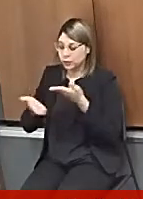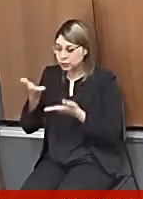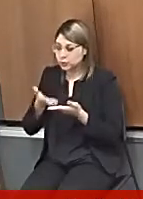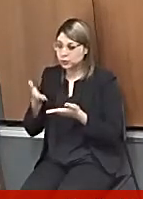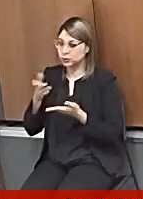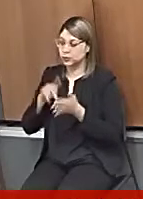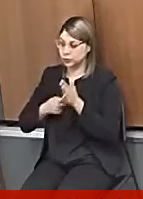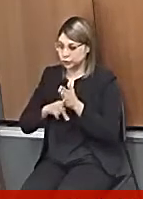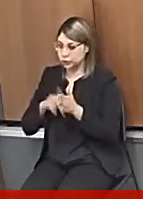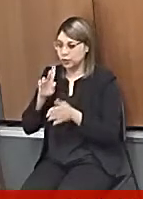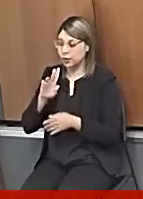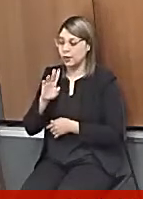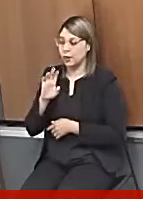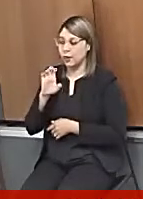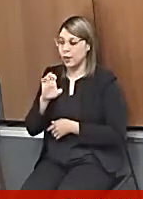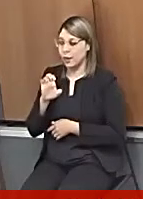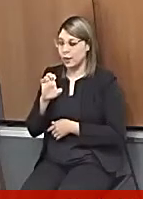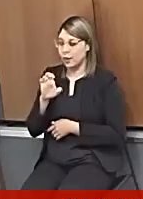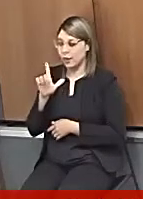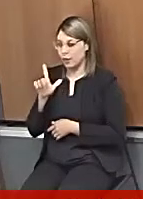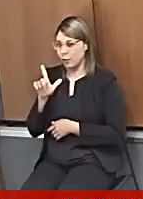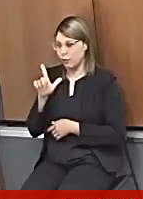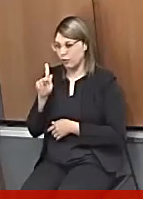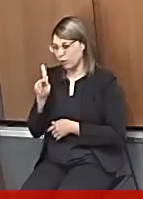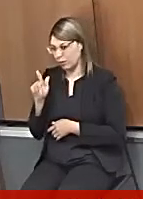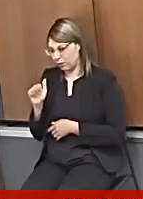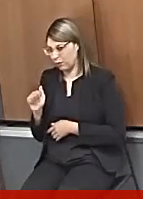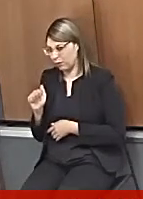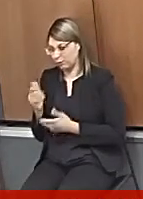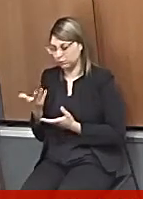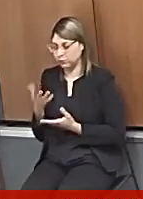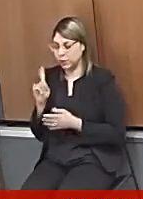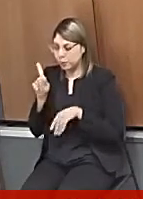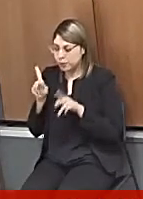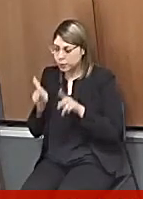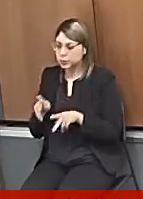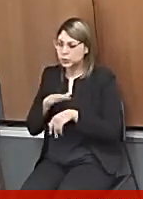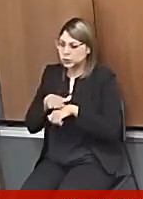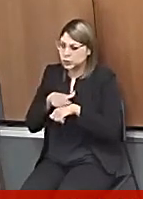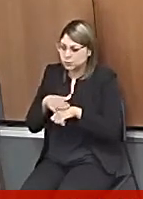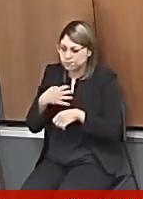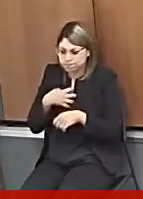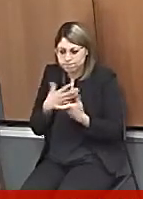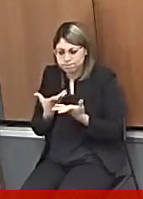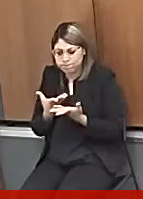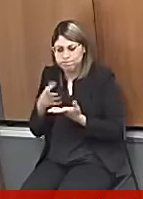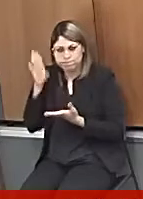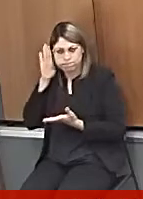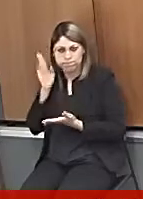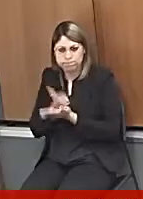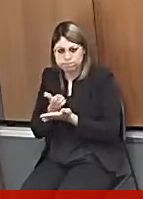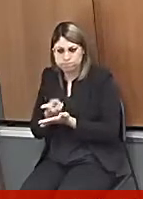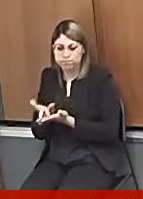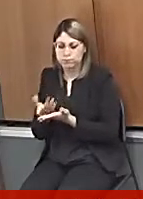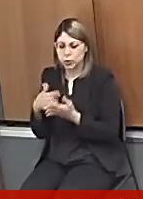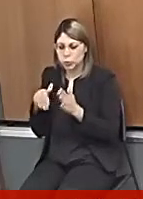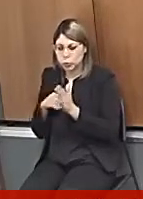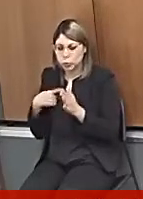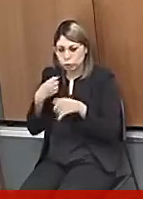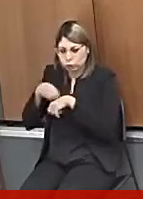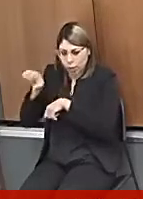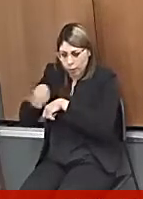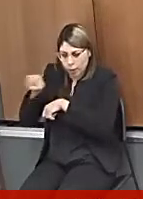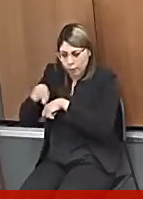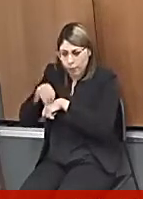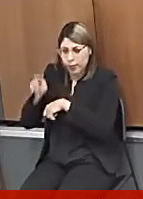yoga beatriz né que é uma pessoa assim muito sensível também que tem escutado ativa que tudo o que a gente está levando